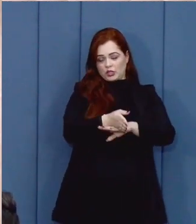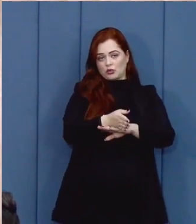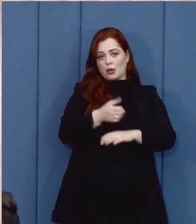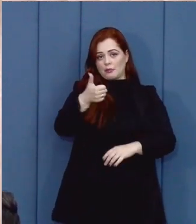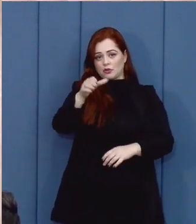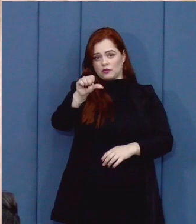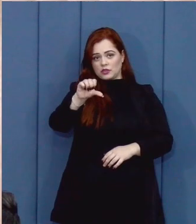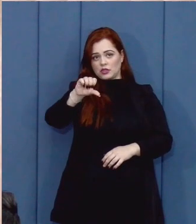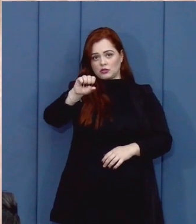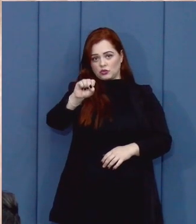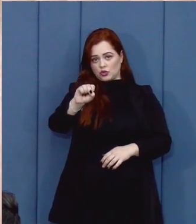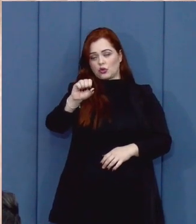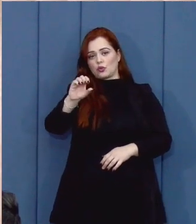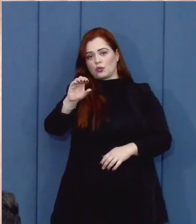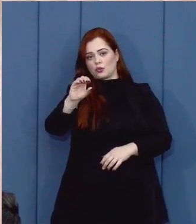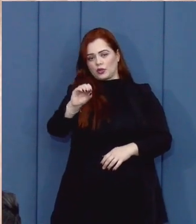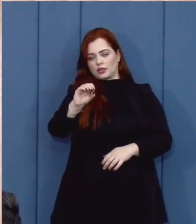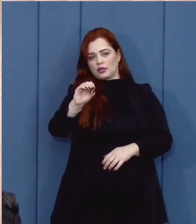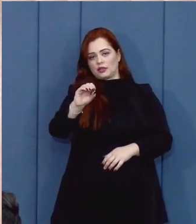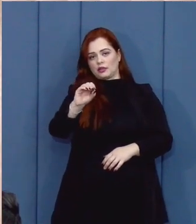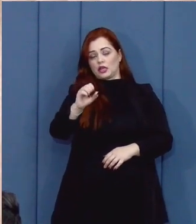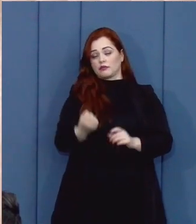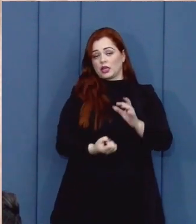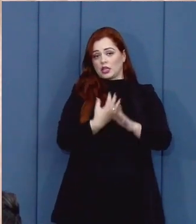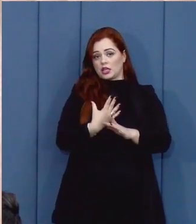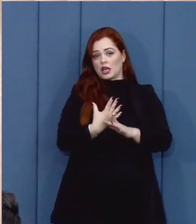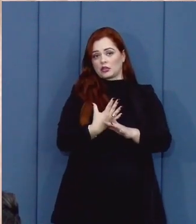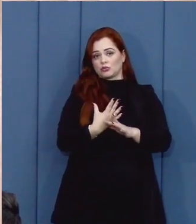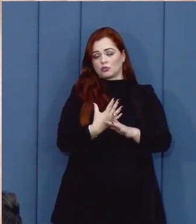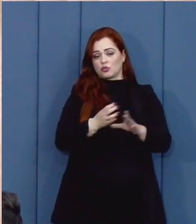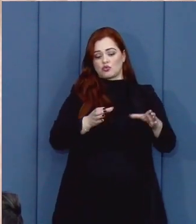em 1980 foi criado o Comitê Nacional.